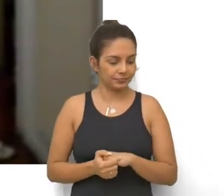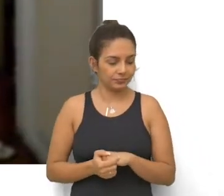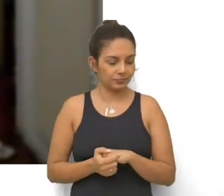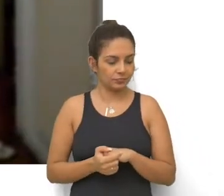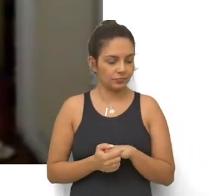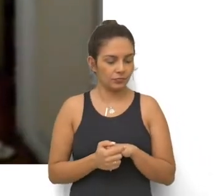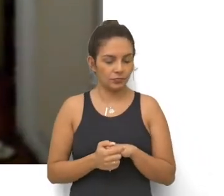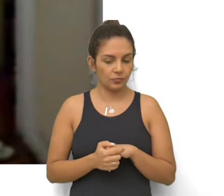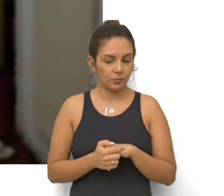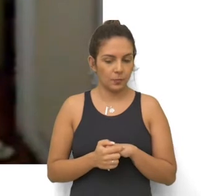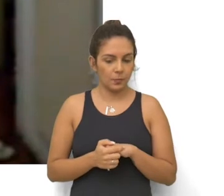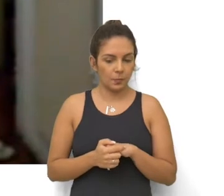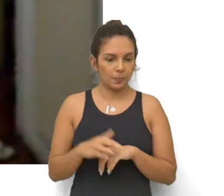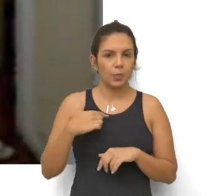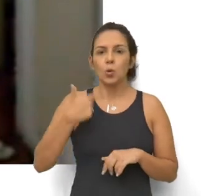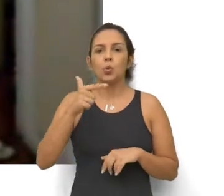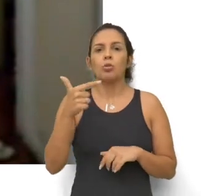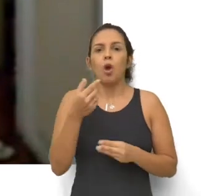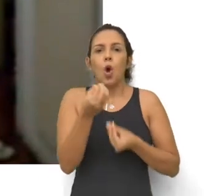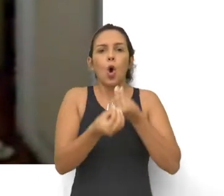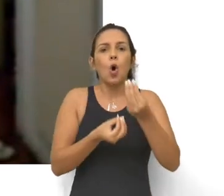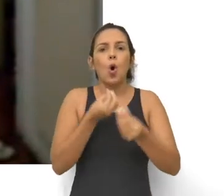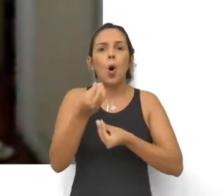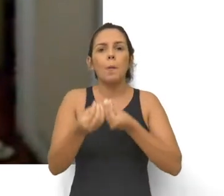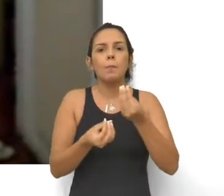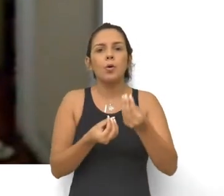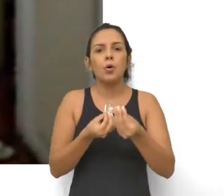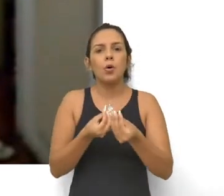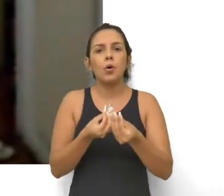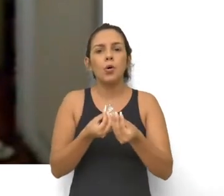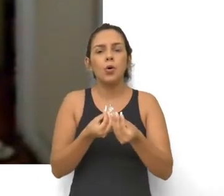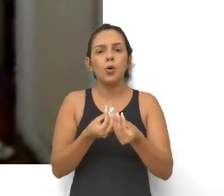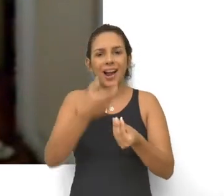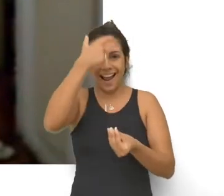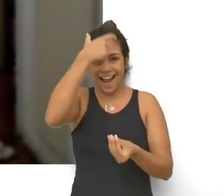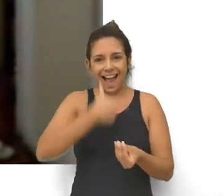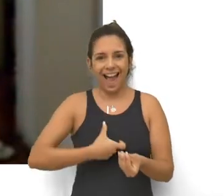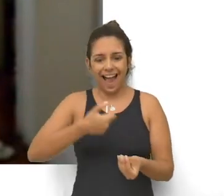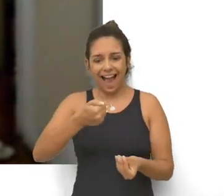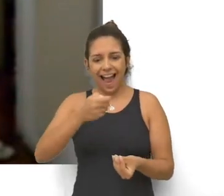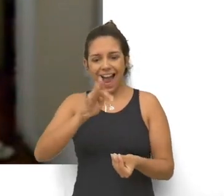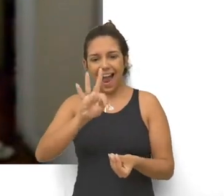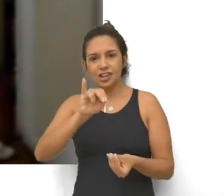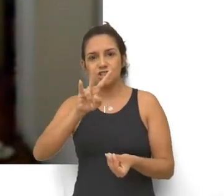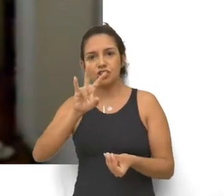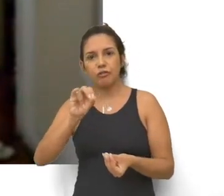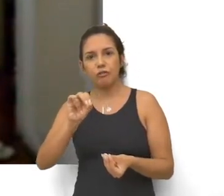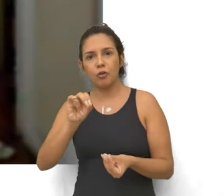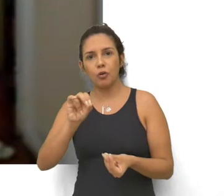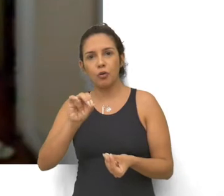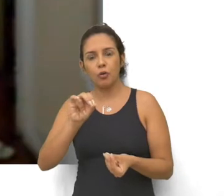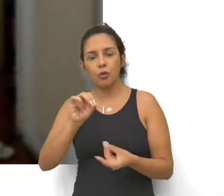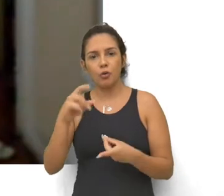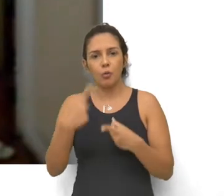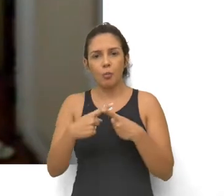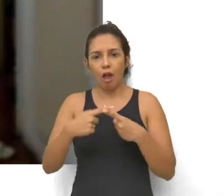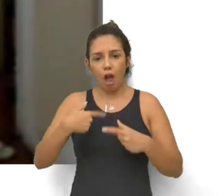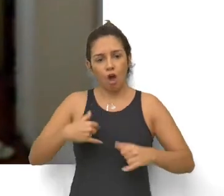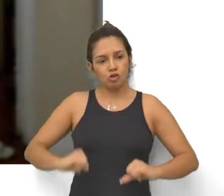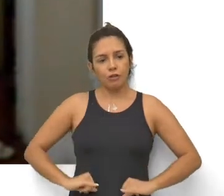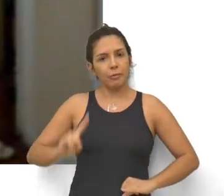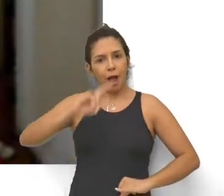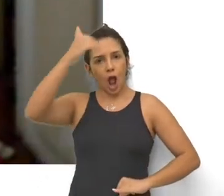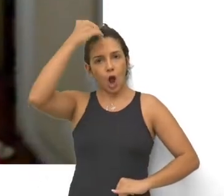eu não tenho como me tornar um sujeito ativo em relação às causas do meu